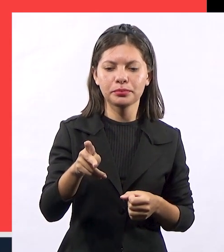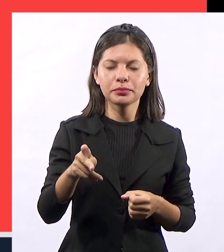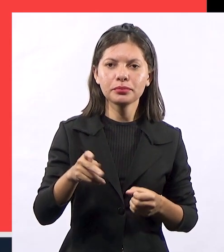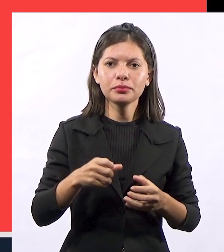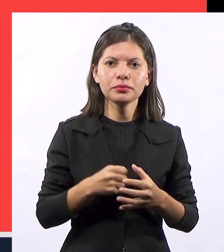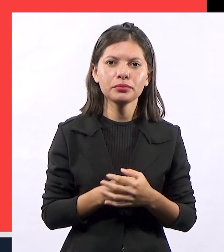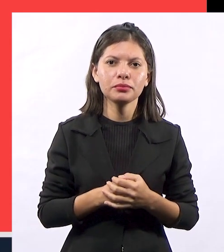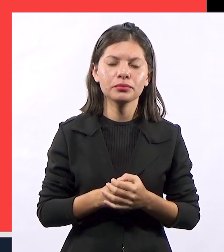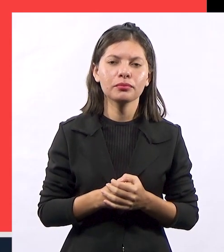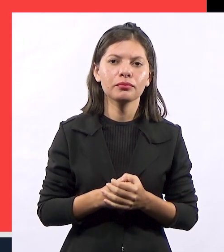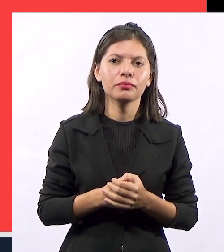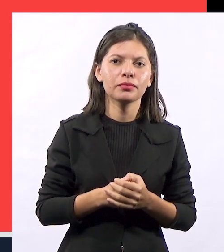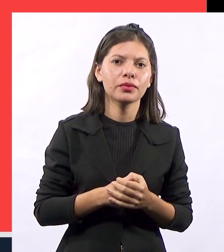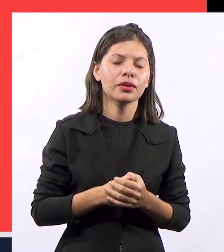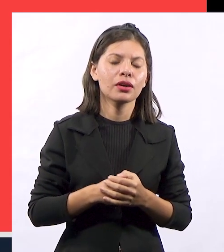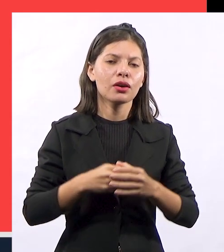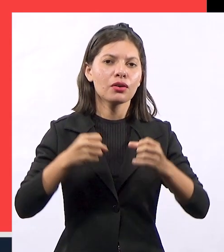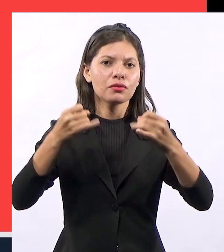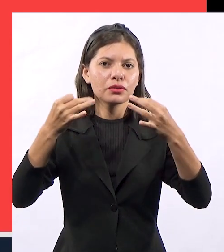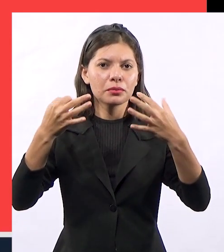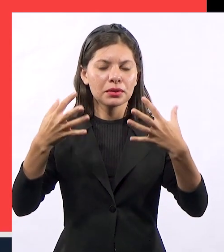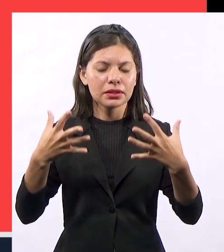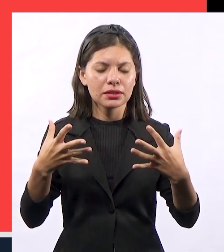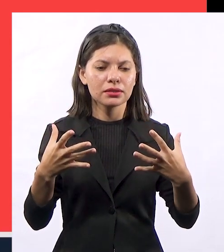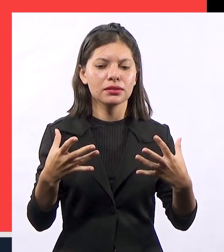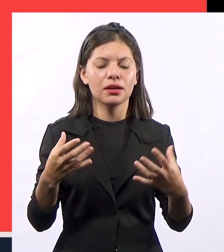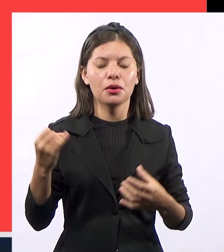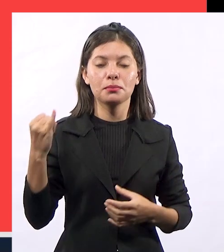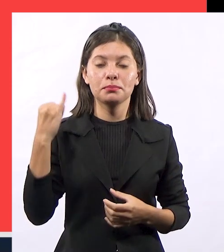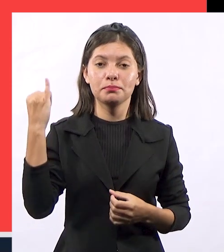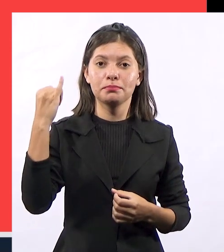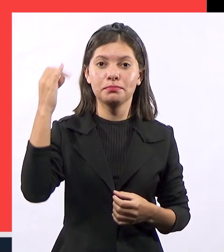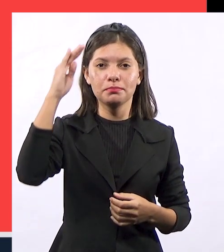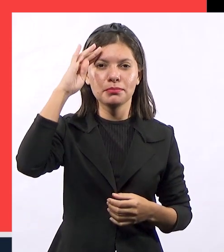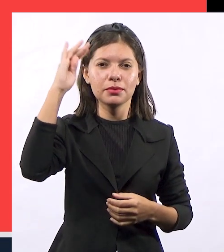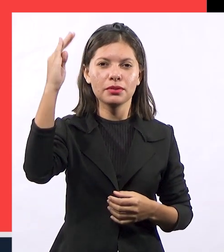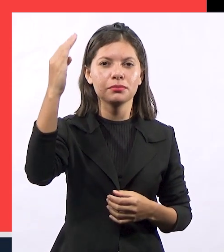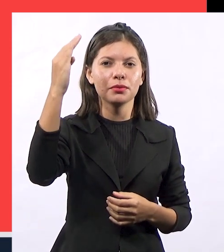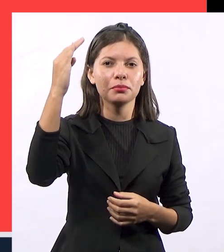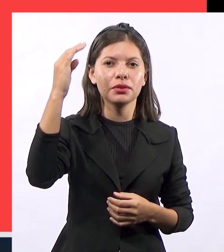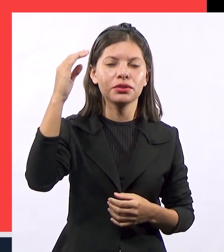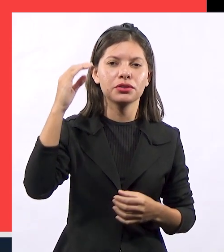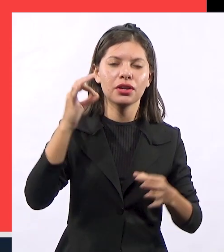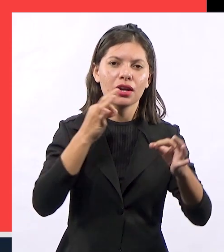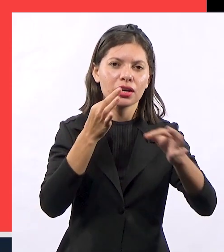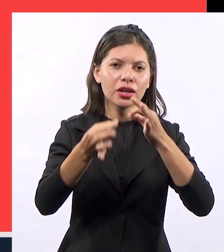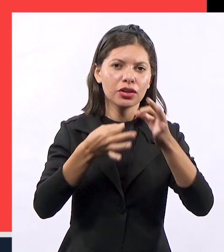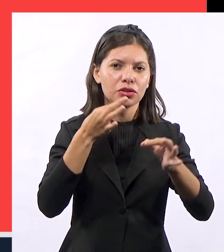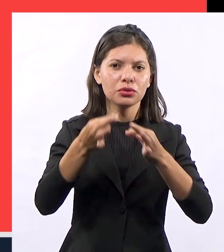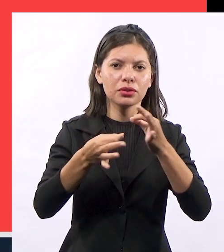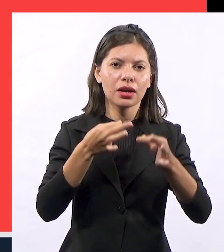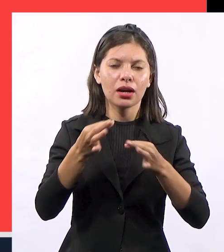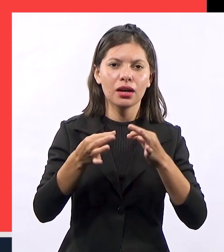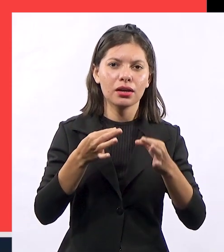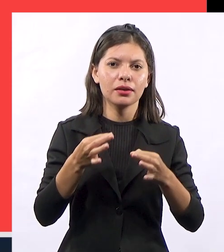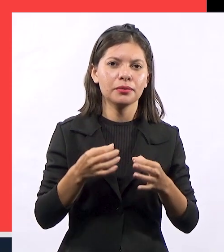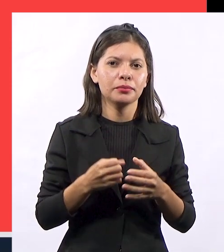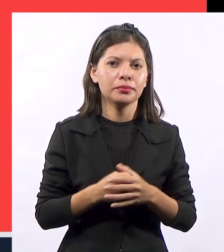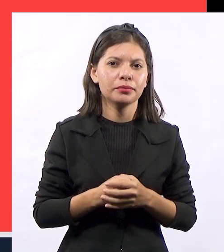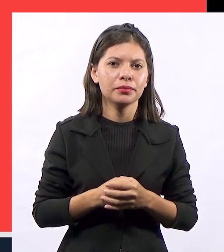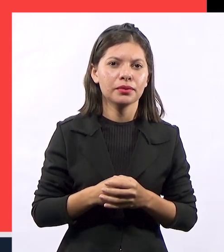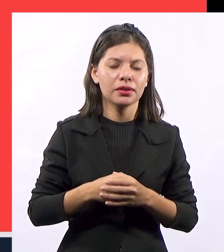já fosse inquestionável. Fundamentar é principalmente questionar, mantendo-se todo